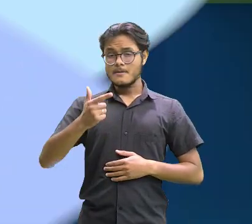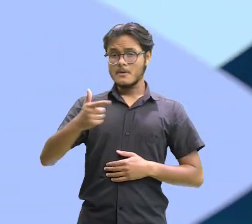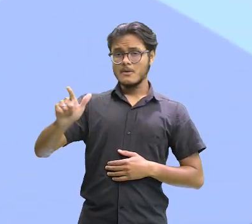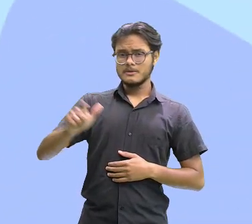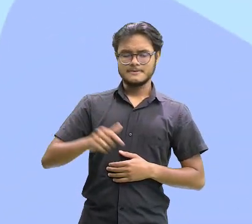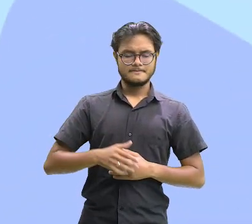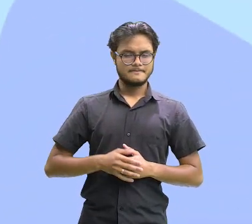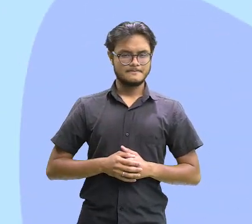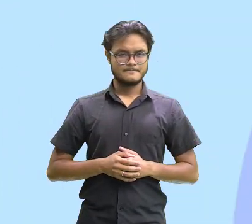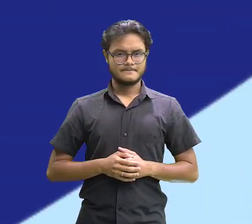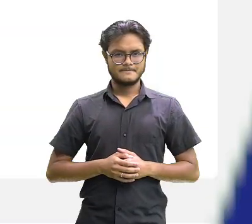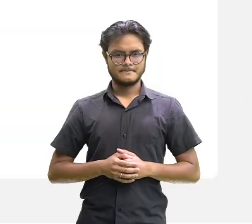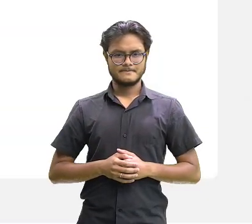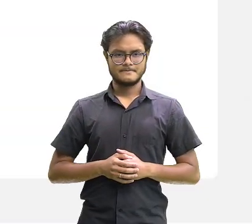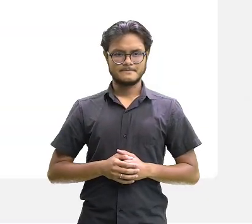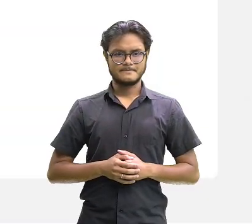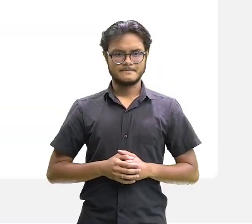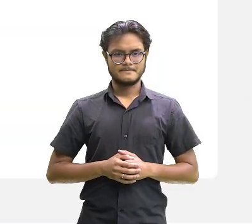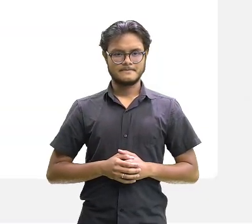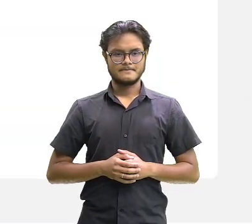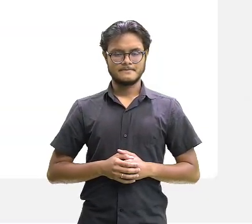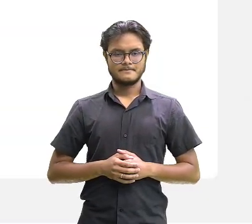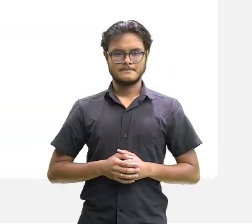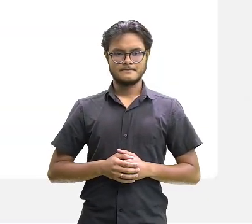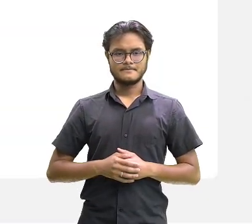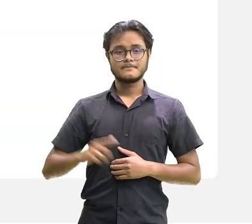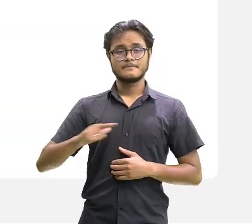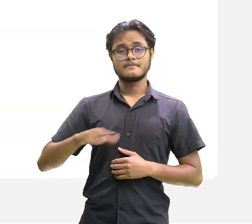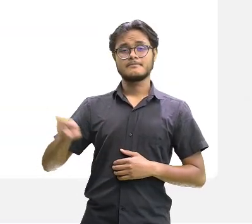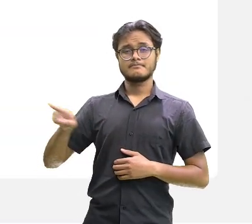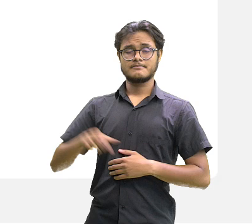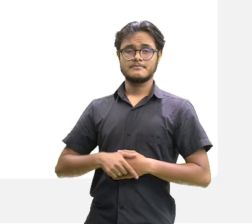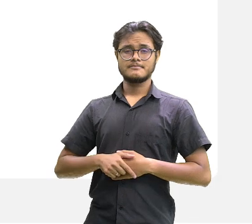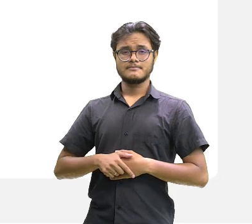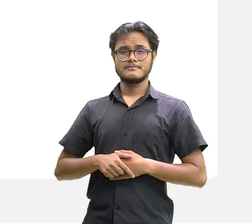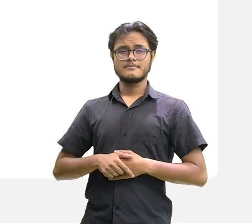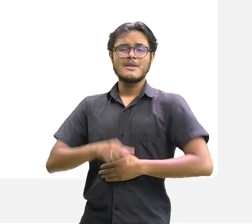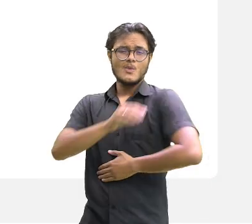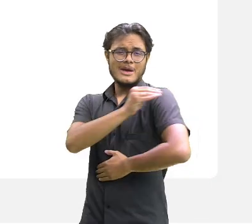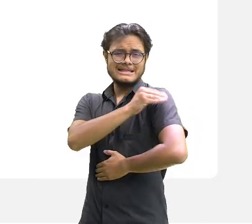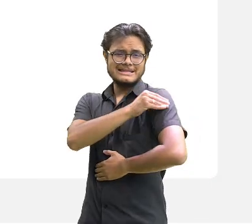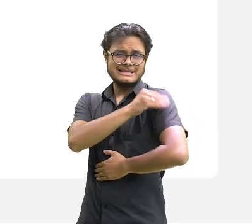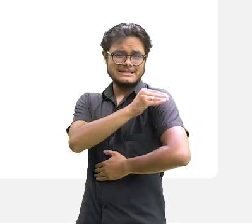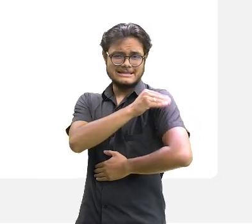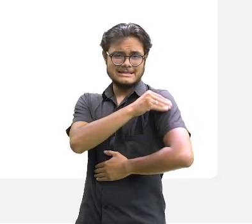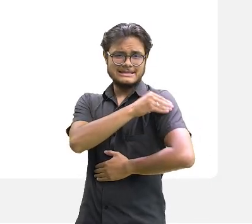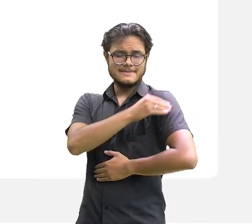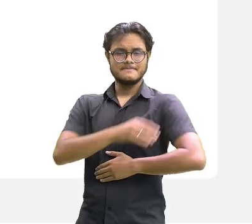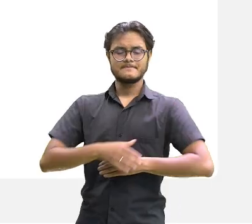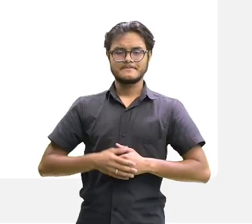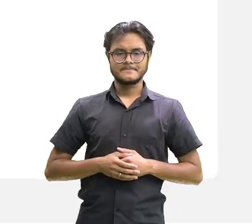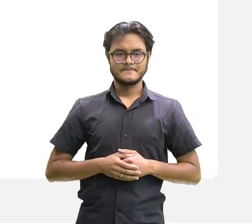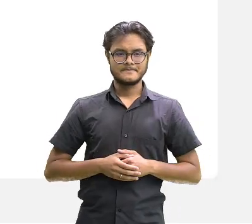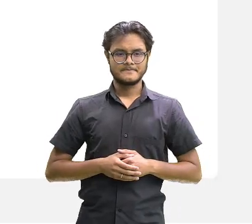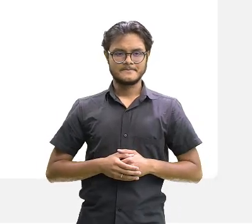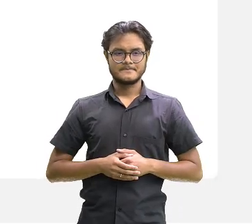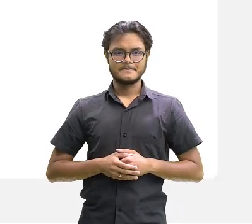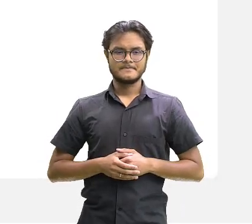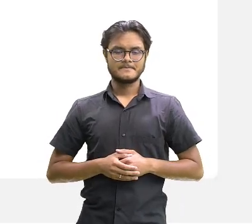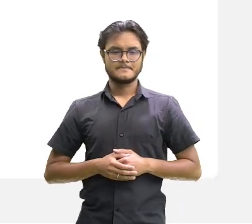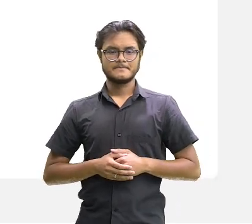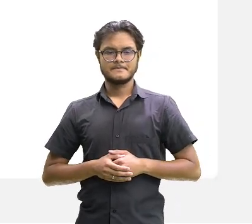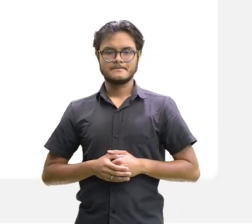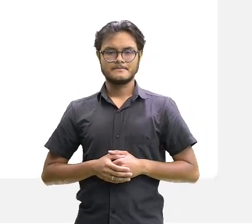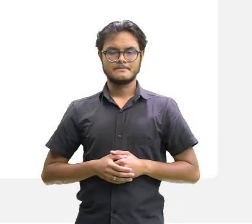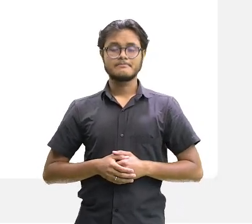método contraceptivo? Esse aí, ó, o método adesivo. E isso, o contraceptivo em